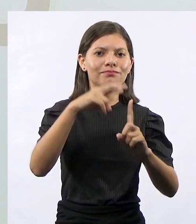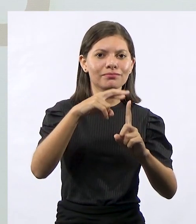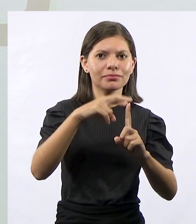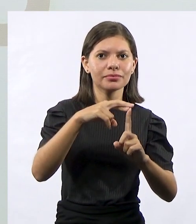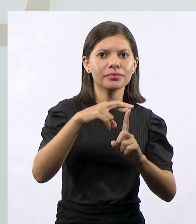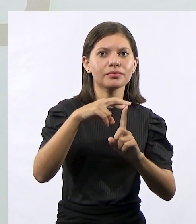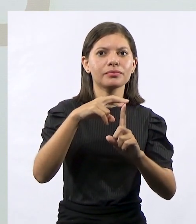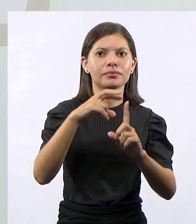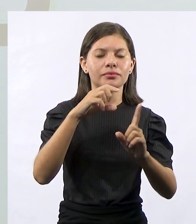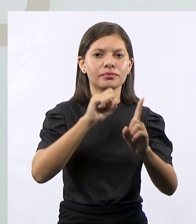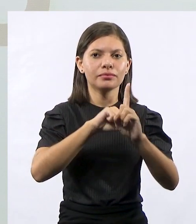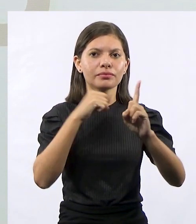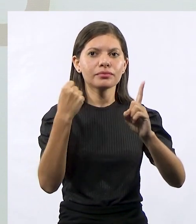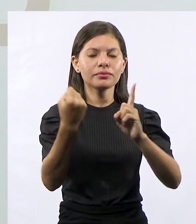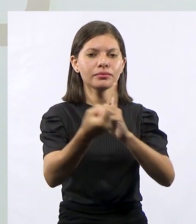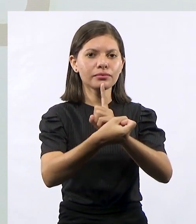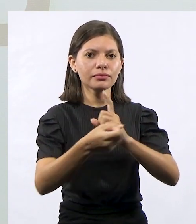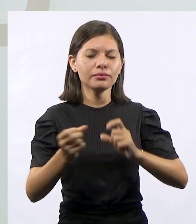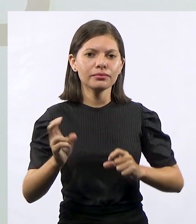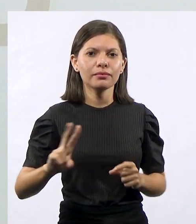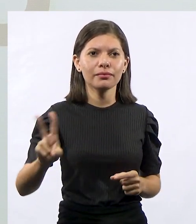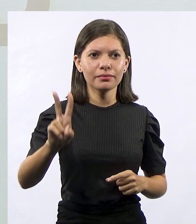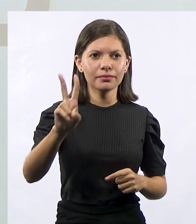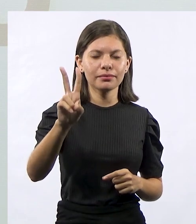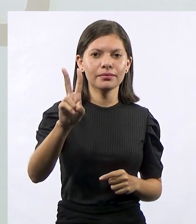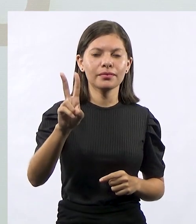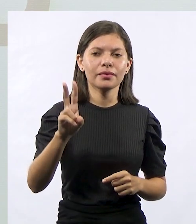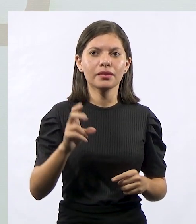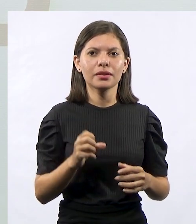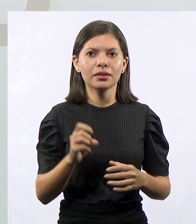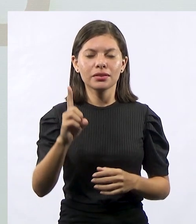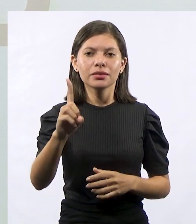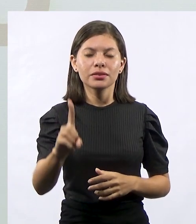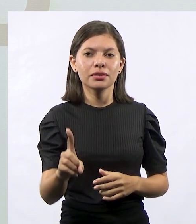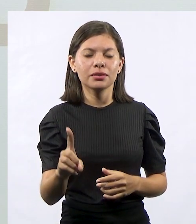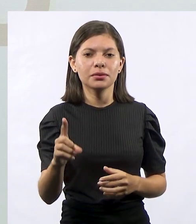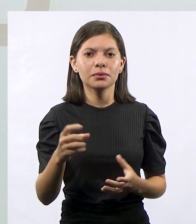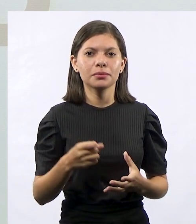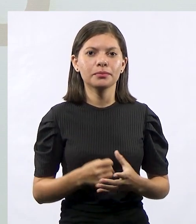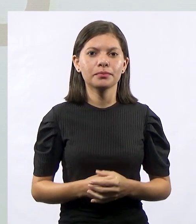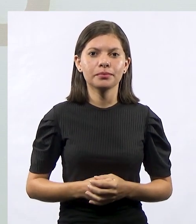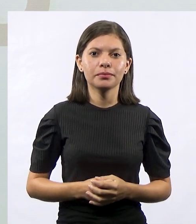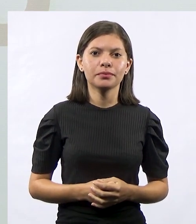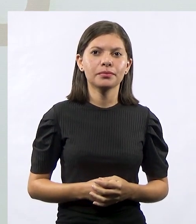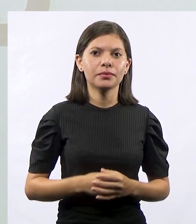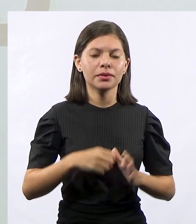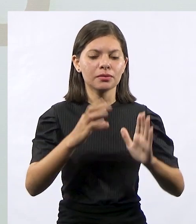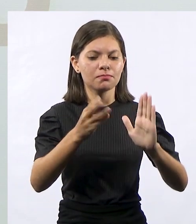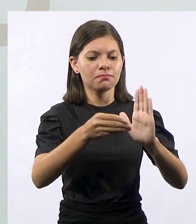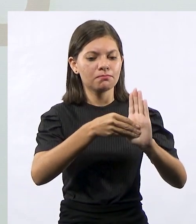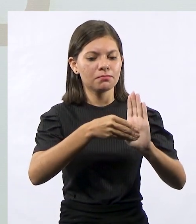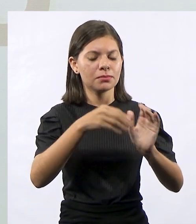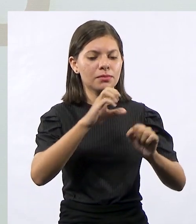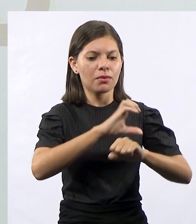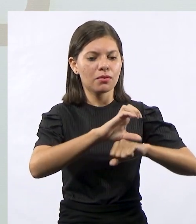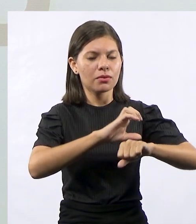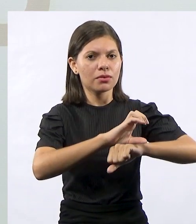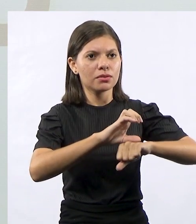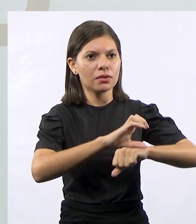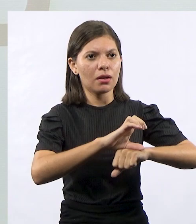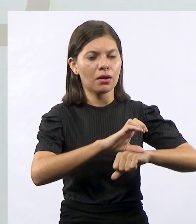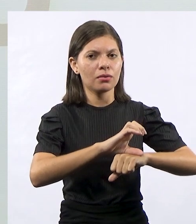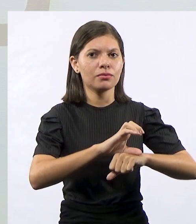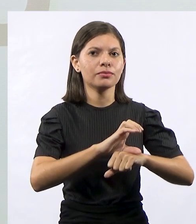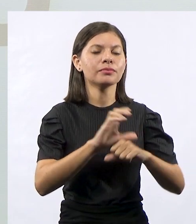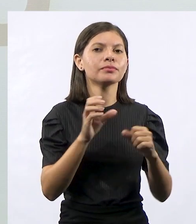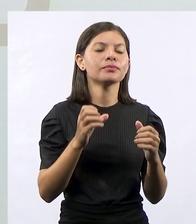representação social para içar um valor e um bem a direito e para que isso seja posto na Constituição